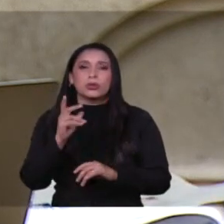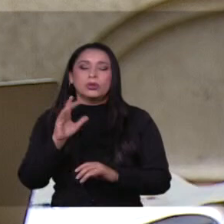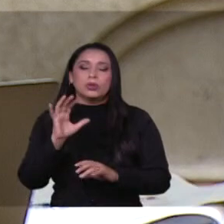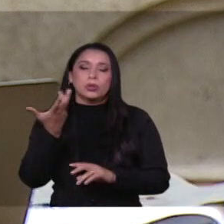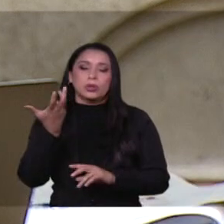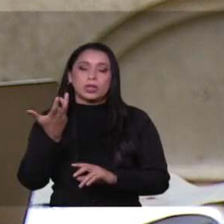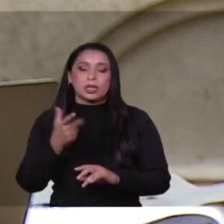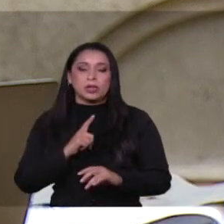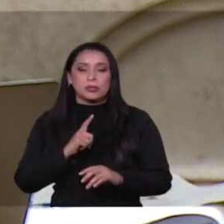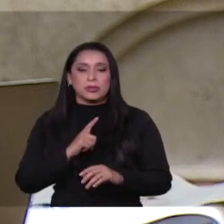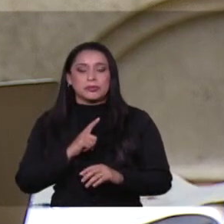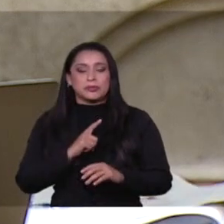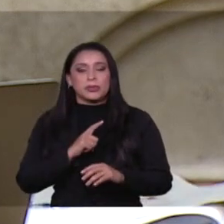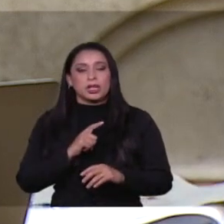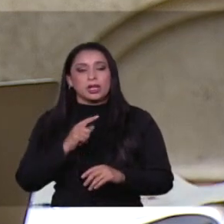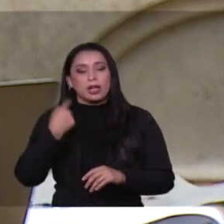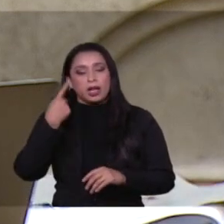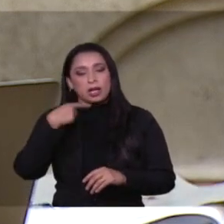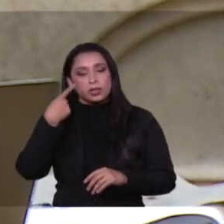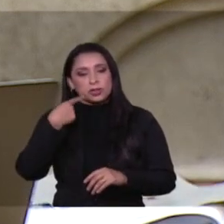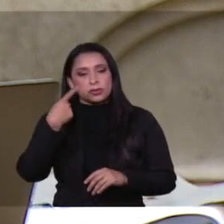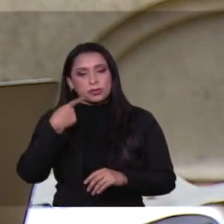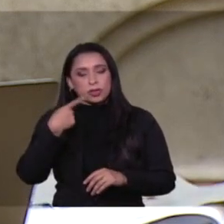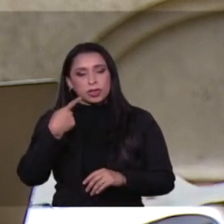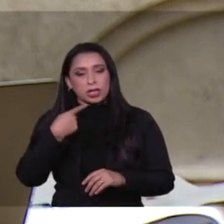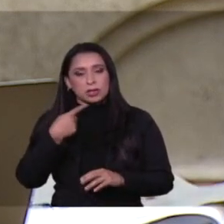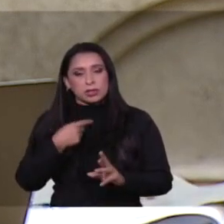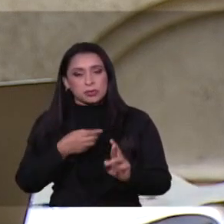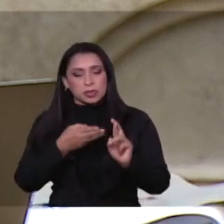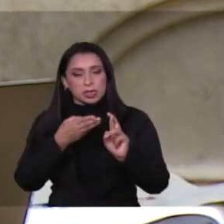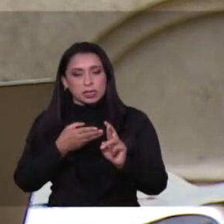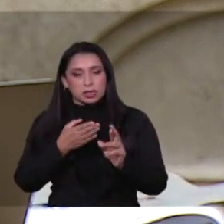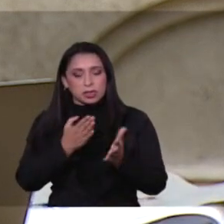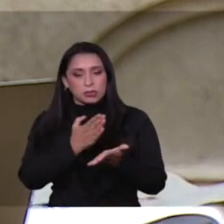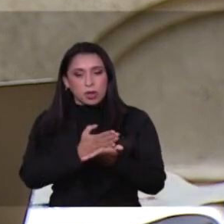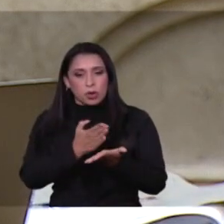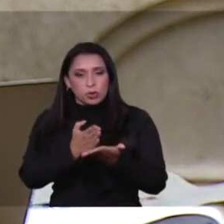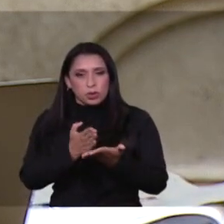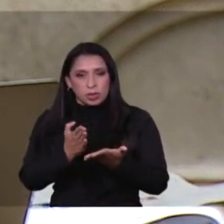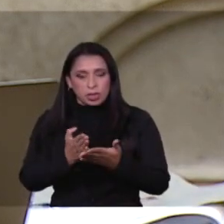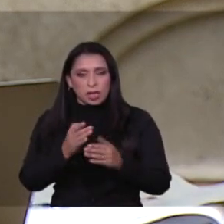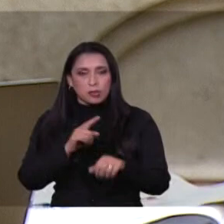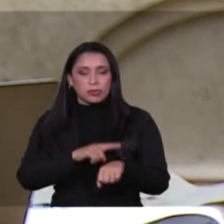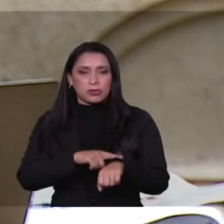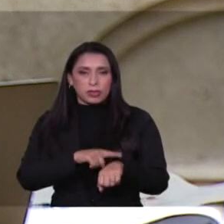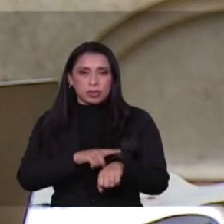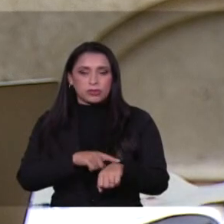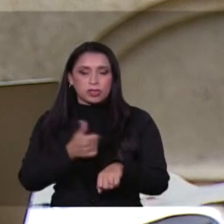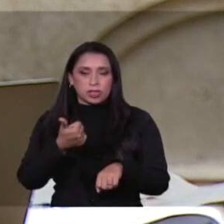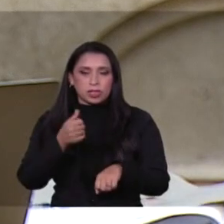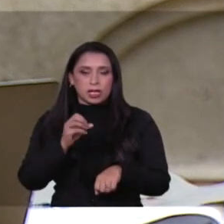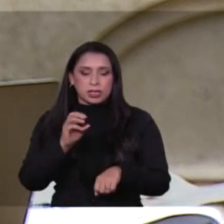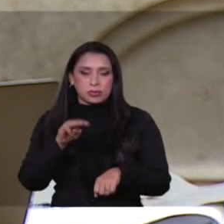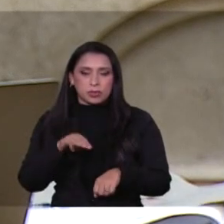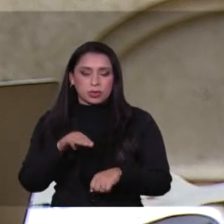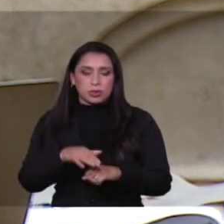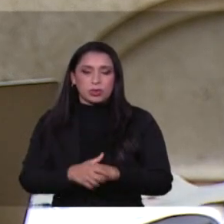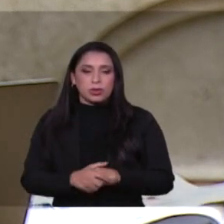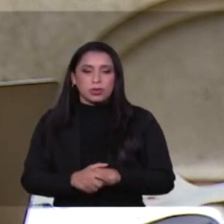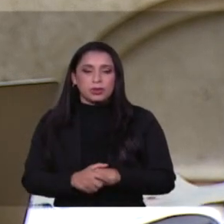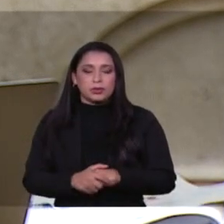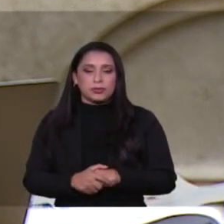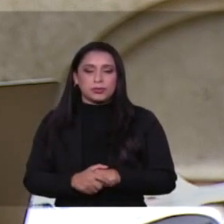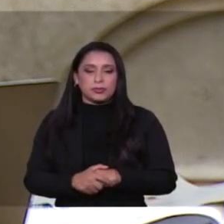diversos advogados inscritos para falar pelo laboratório, mas vão dividir esse tempo de 10 minutos. E, por